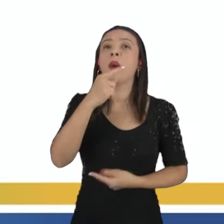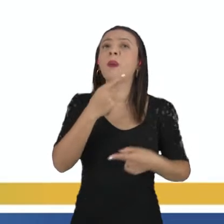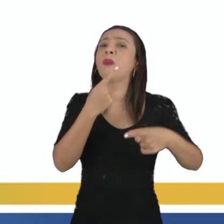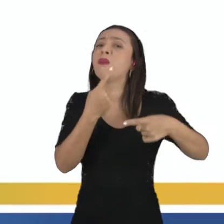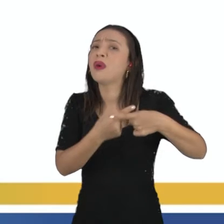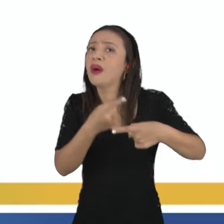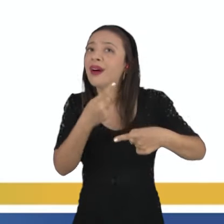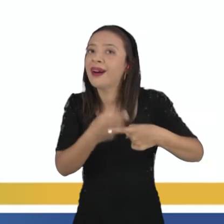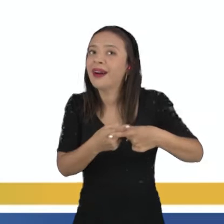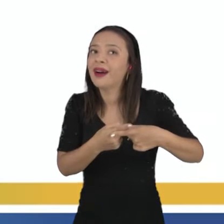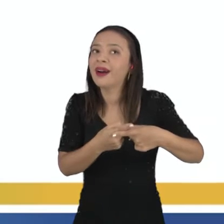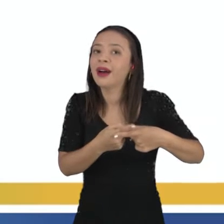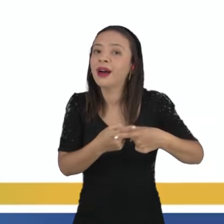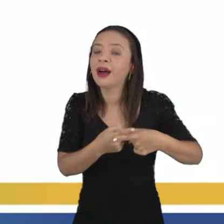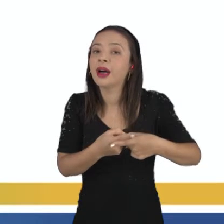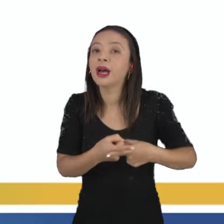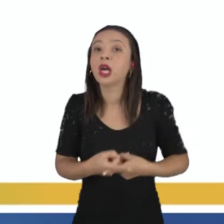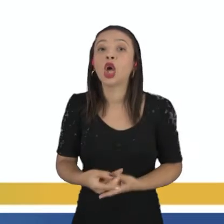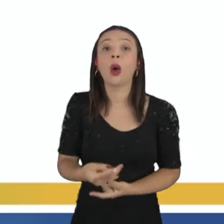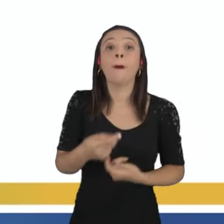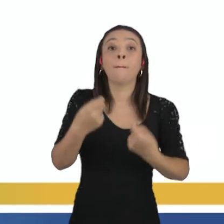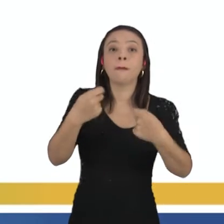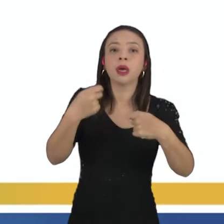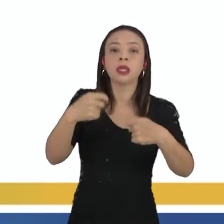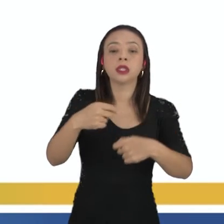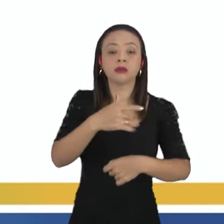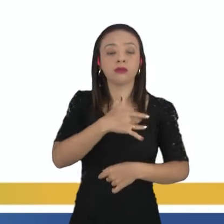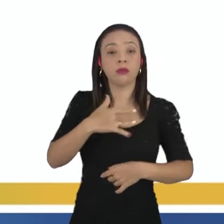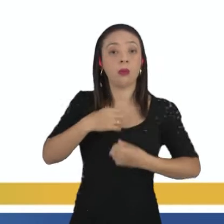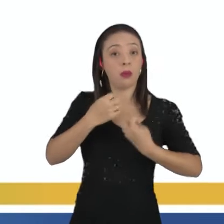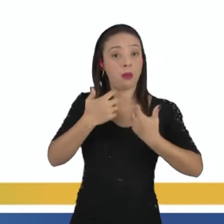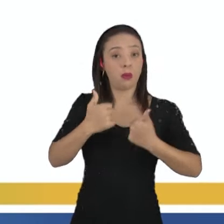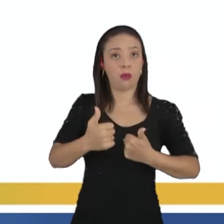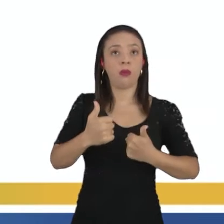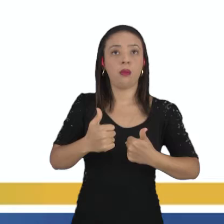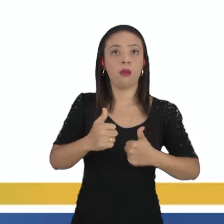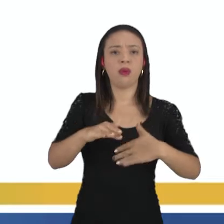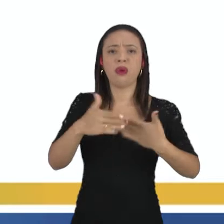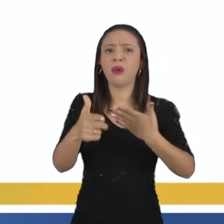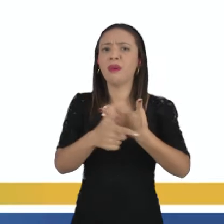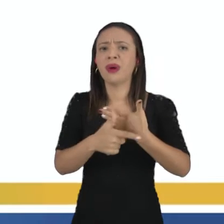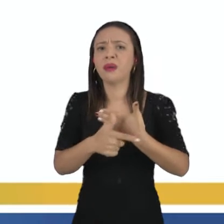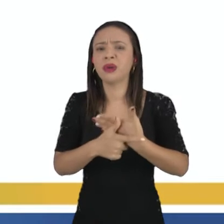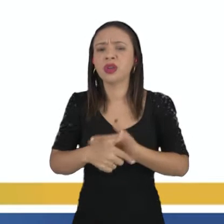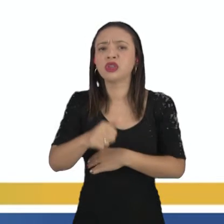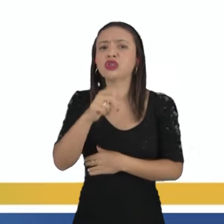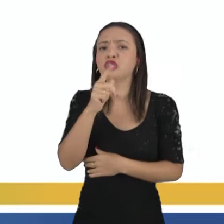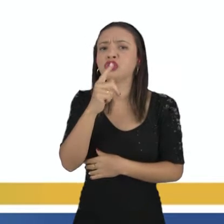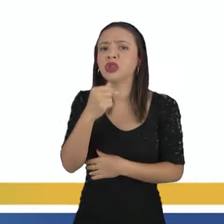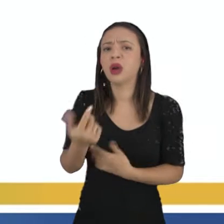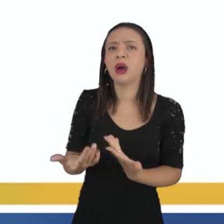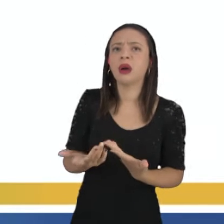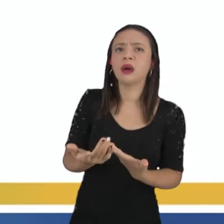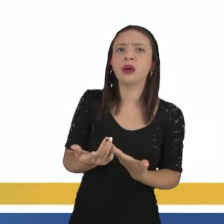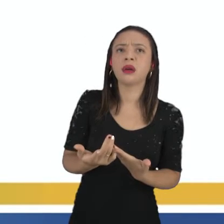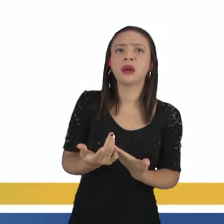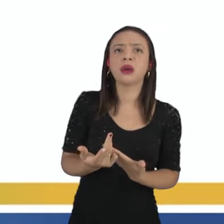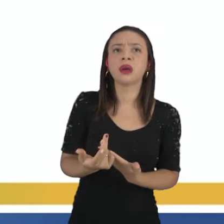não fique desidratado. Qual a finalidade da pessoa beber água? Que ele não